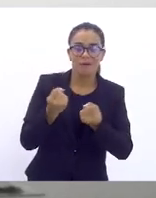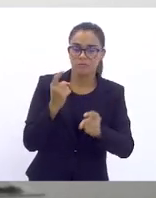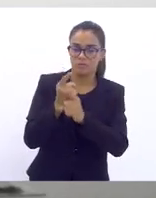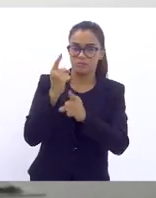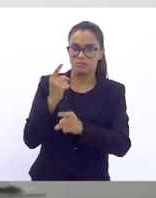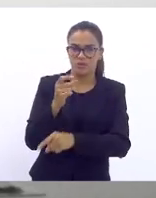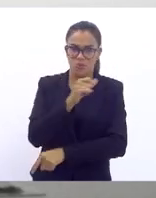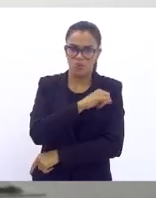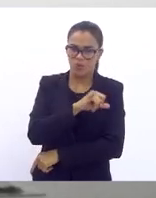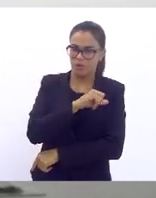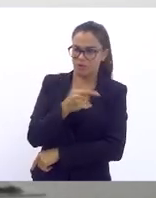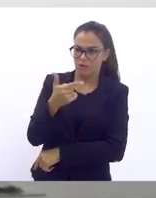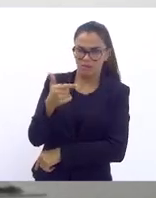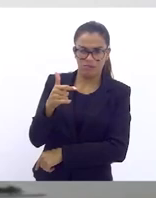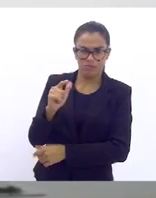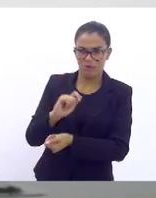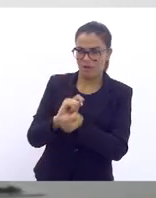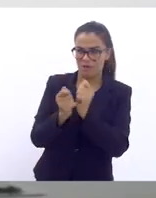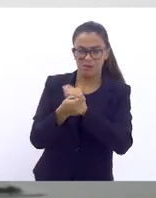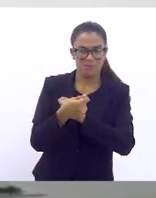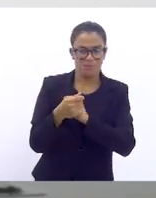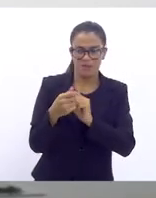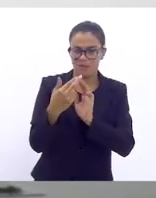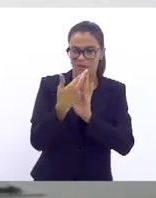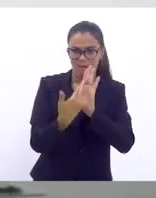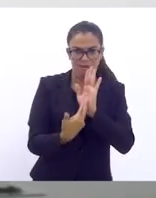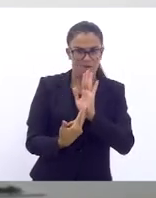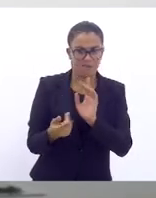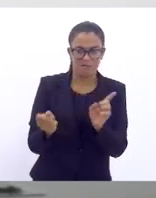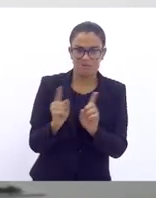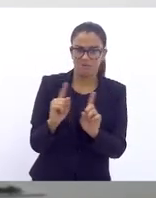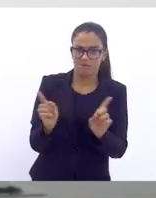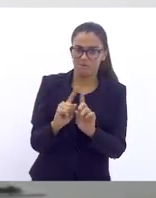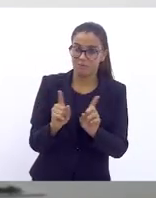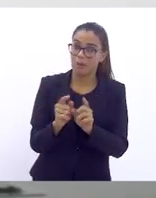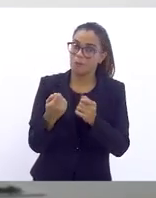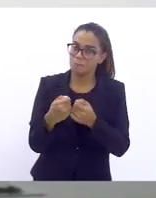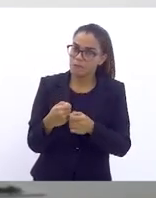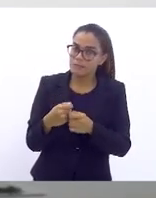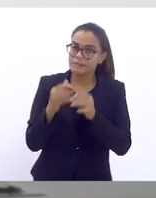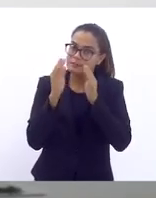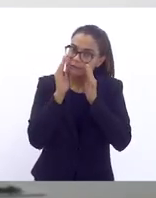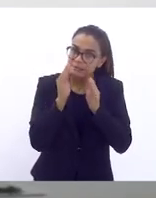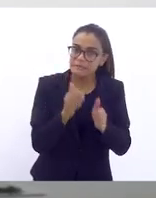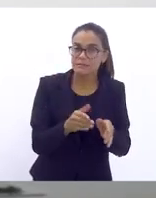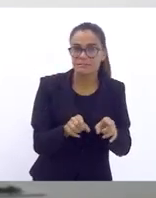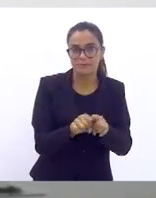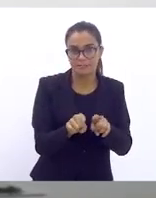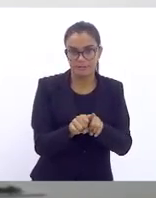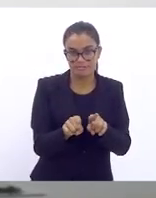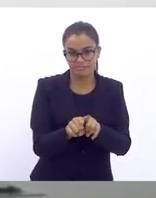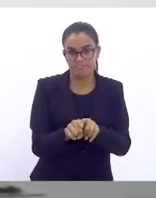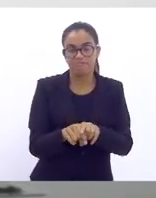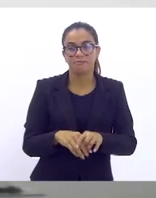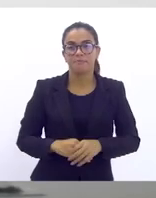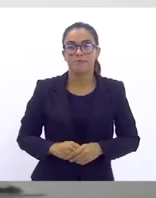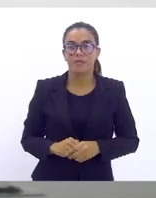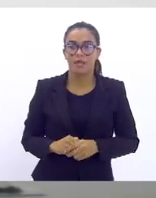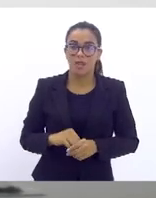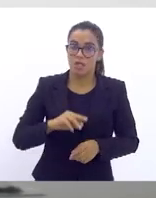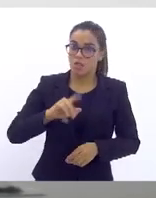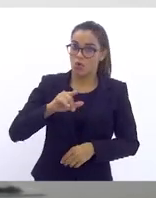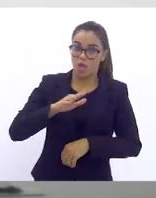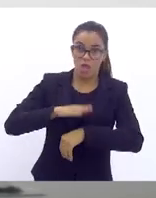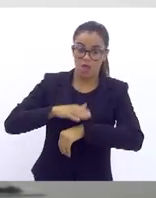o Rio de Janeiro não tá adequado ainda as normas Enfim acho que é mergulhar um pouco nesta questão e depois trazer à tona não